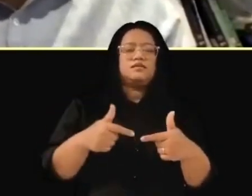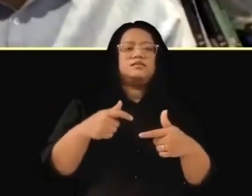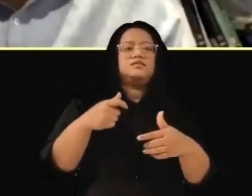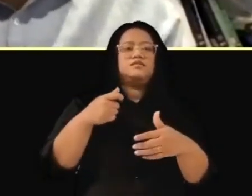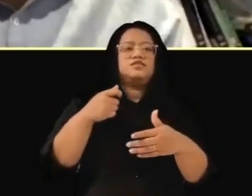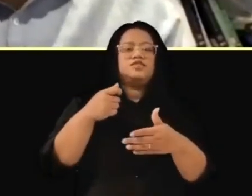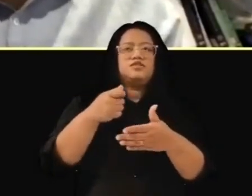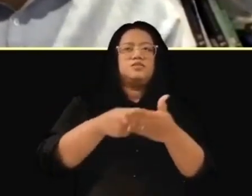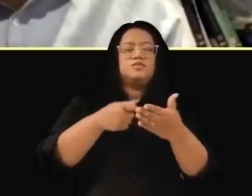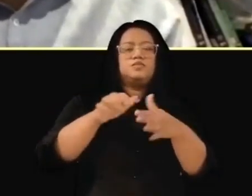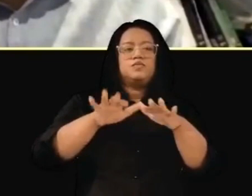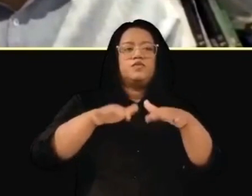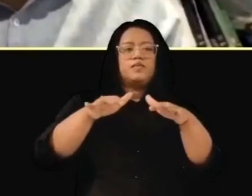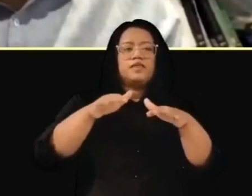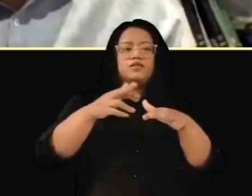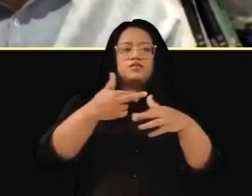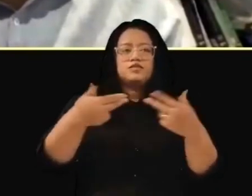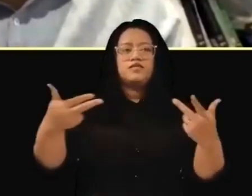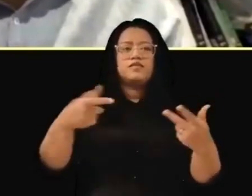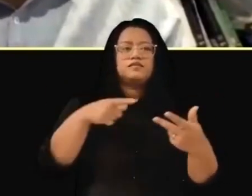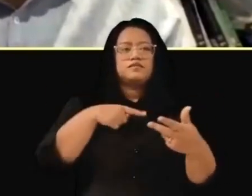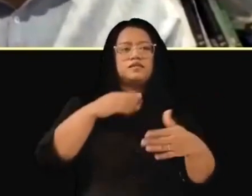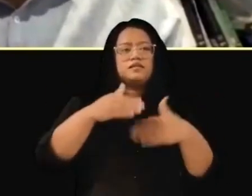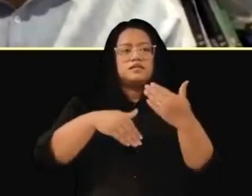né? E, felizmente, isso está mudando pouco a pouco.